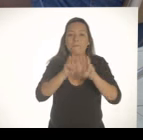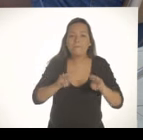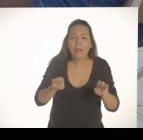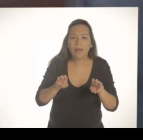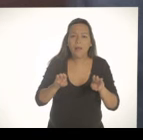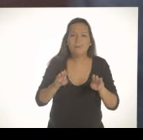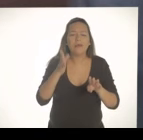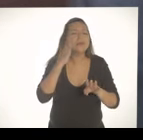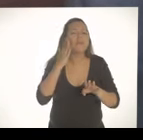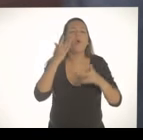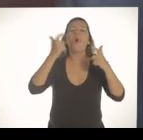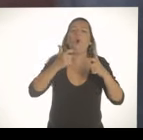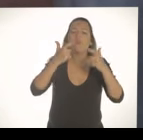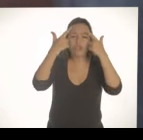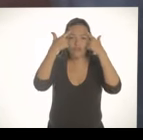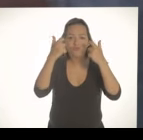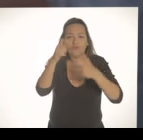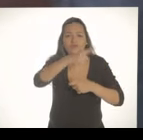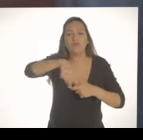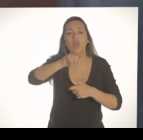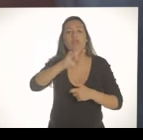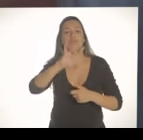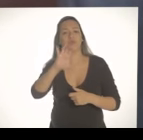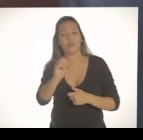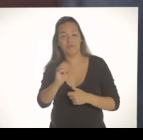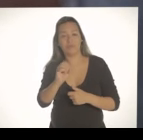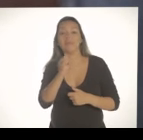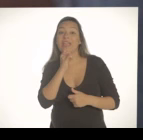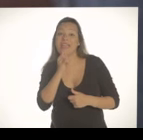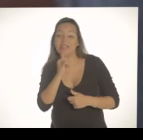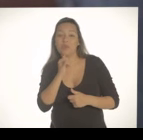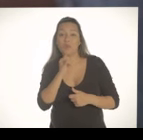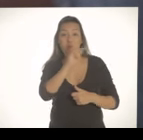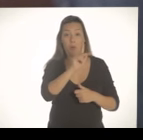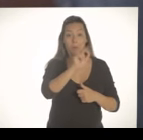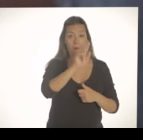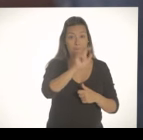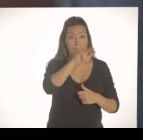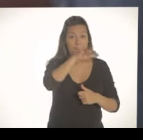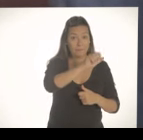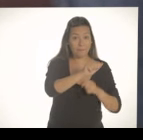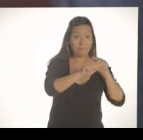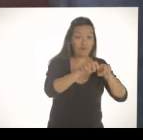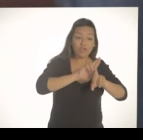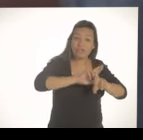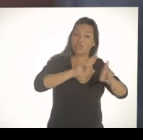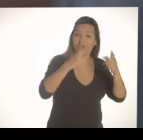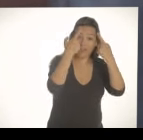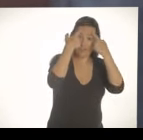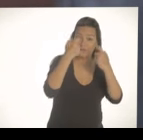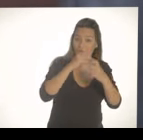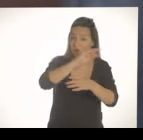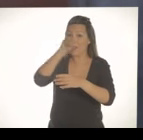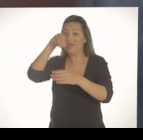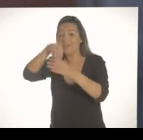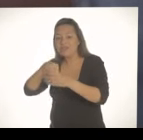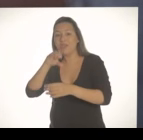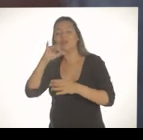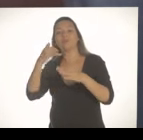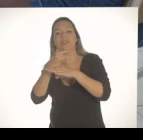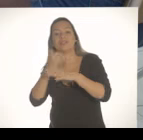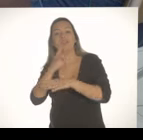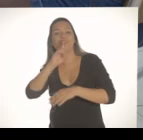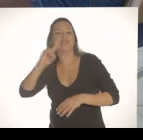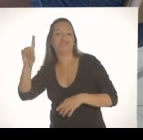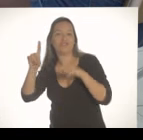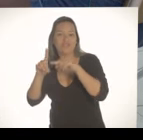Janeiro. A violência que tem na Pavuna é diferente da violência que tem em Curicica. Totalmente diferente. É diferente da violência que é na Cidade de